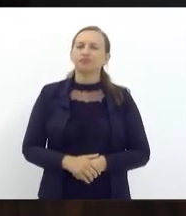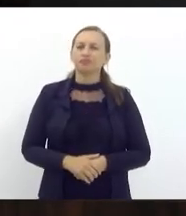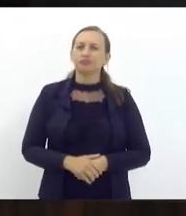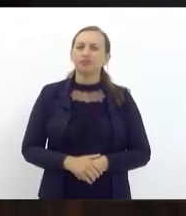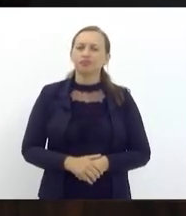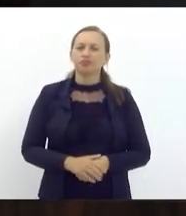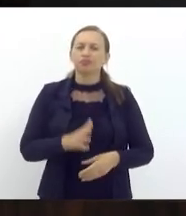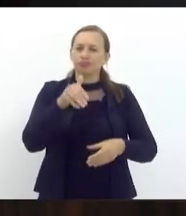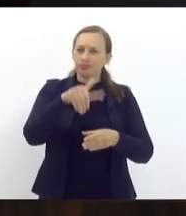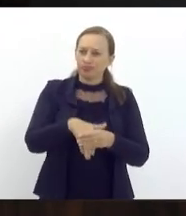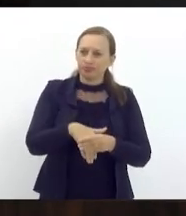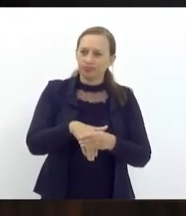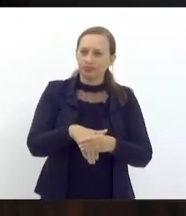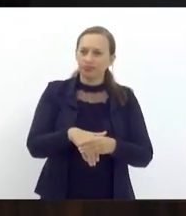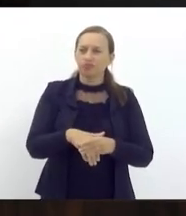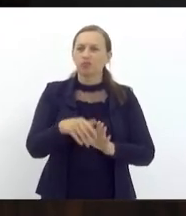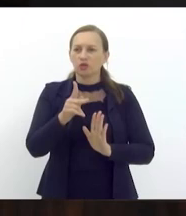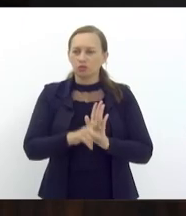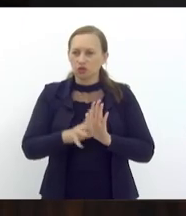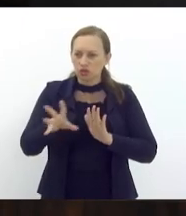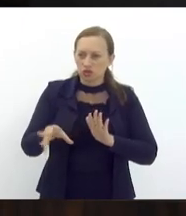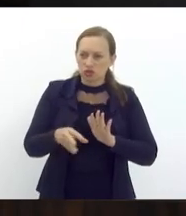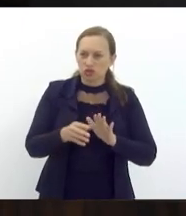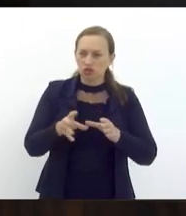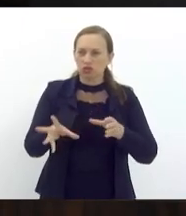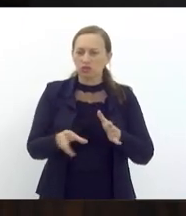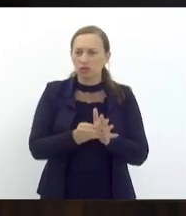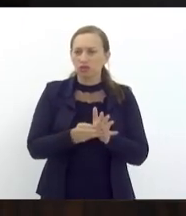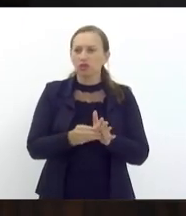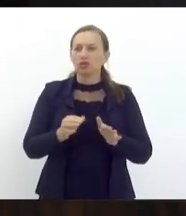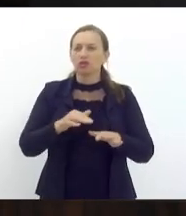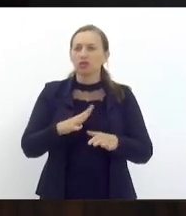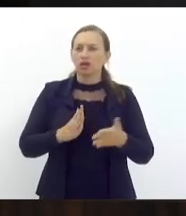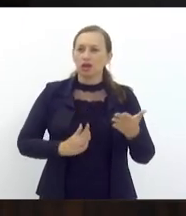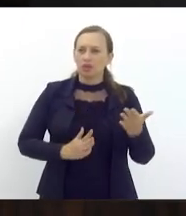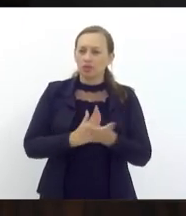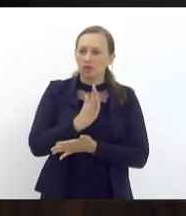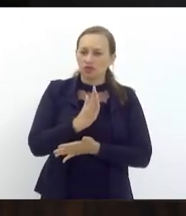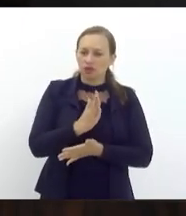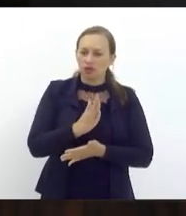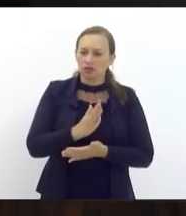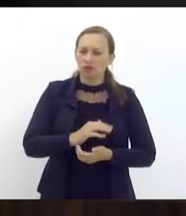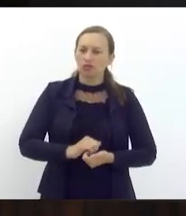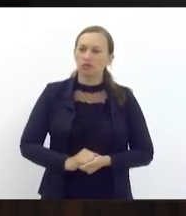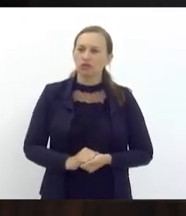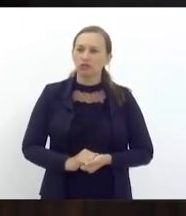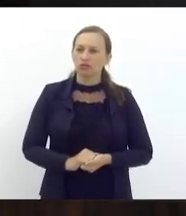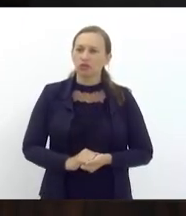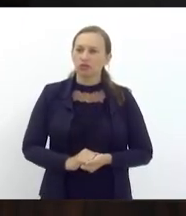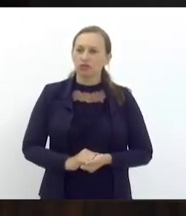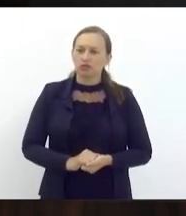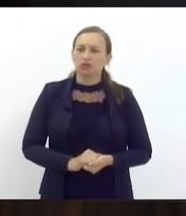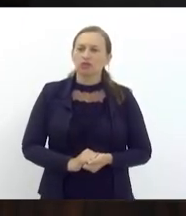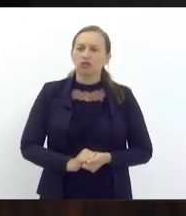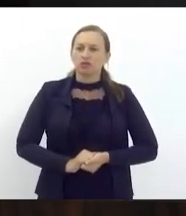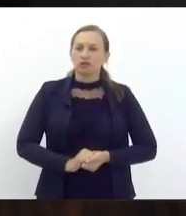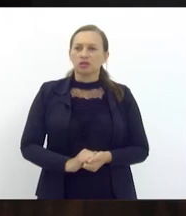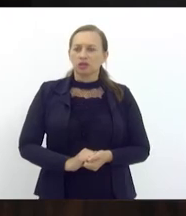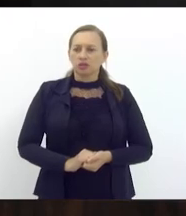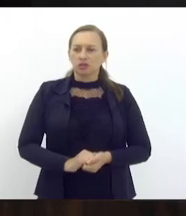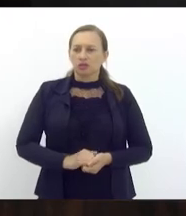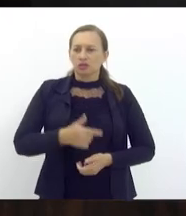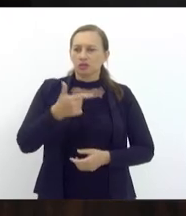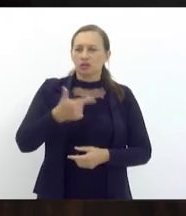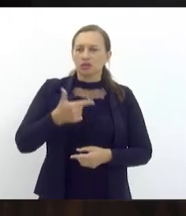em votação projeto assim emendado senhores que a própria Vanessa Como estão aprovado vai redação do vencido para